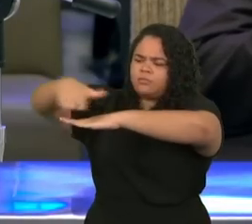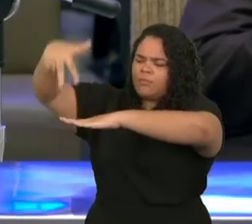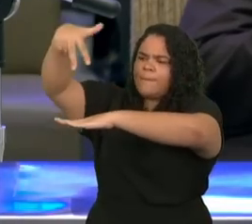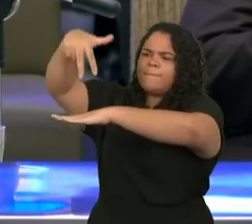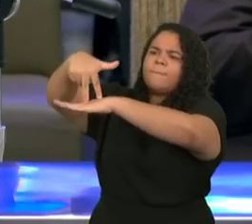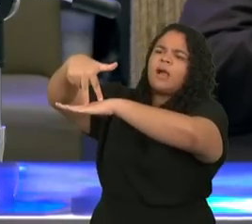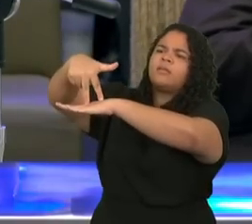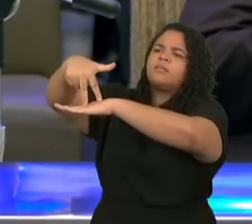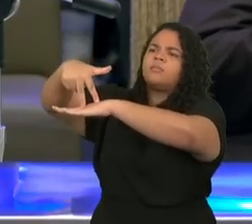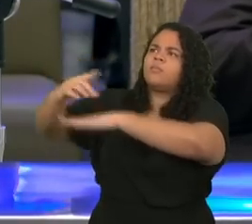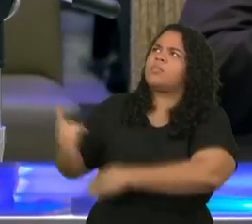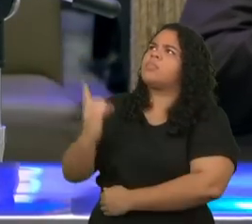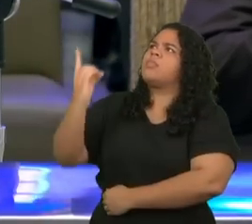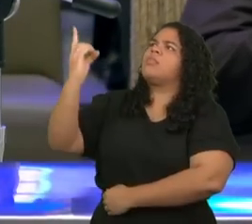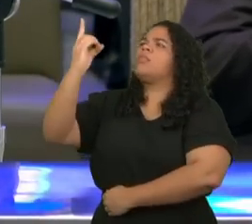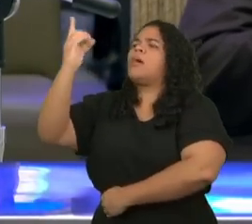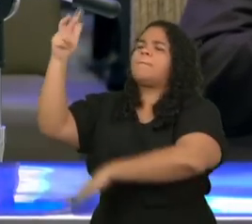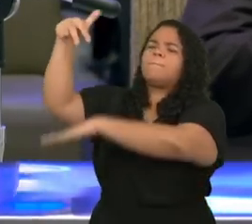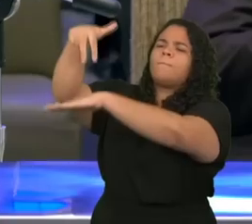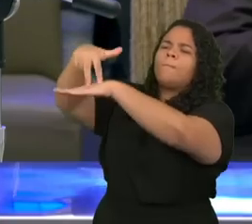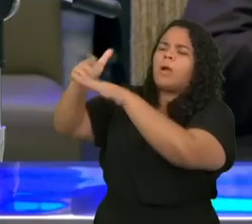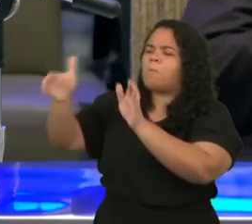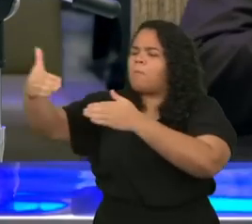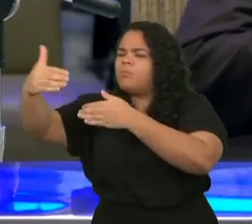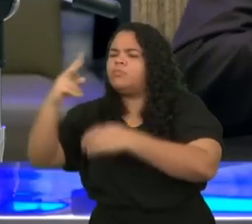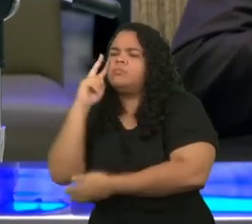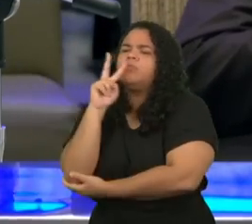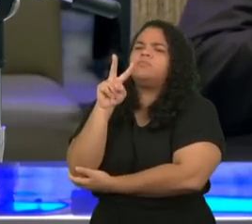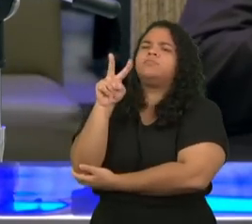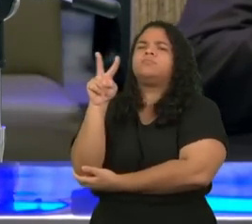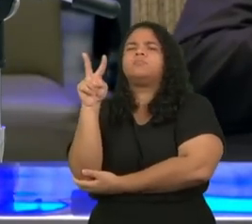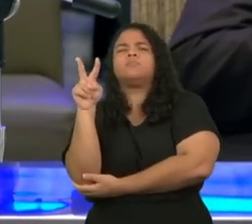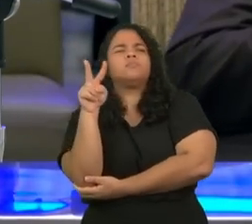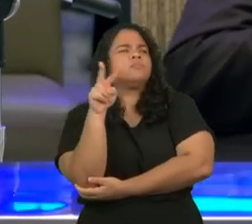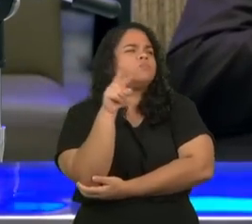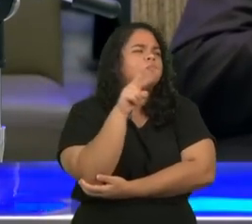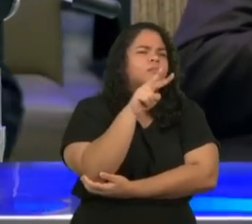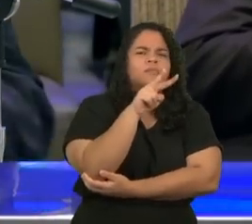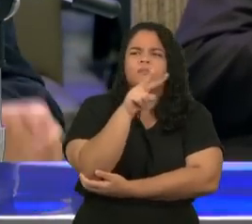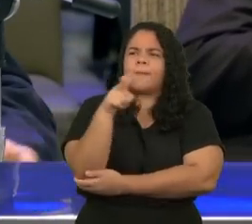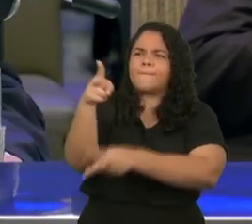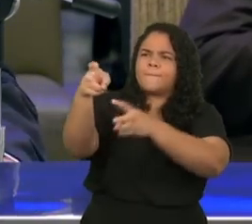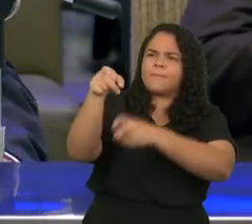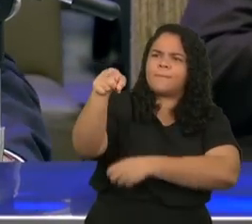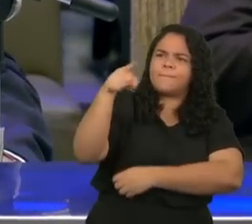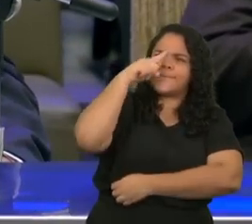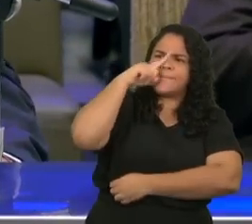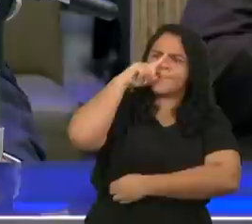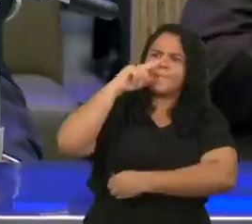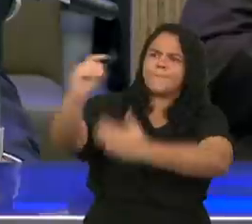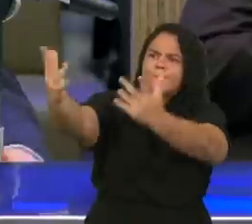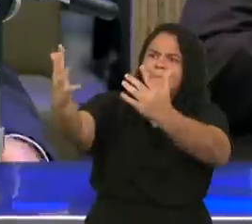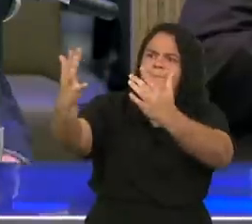atentos aos perigos eminentes que se aproximavam daquela